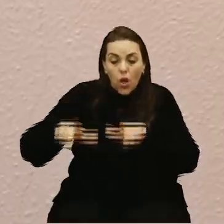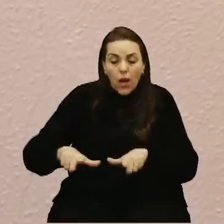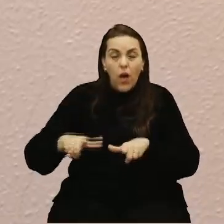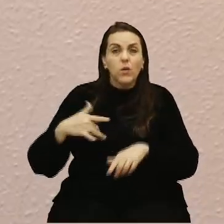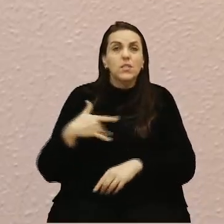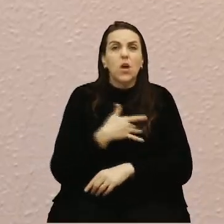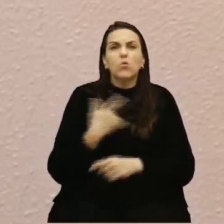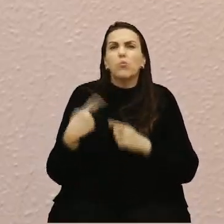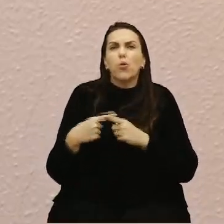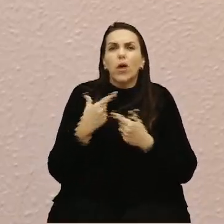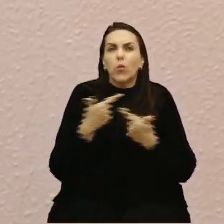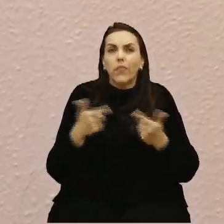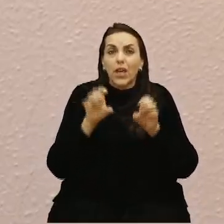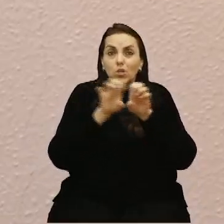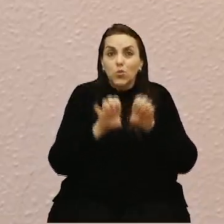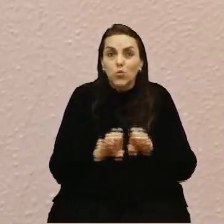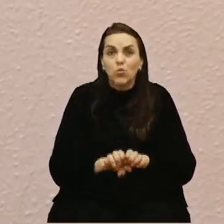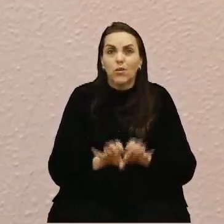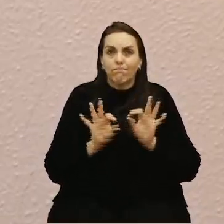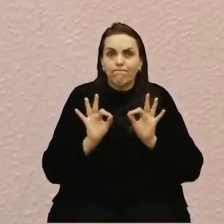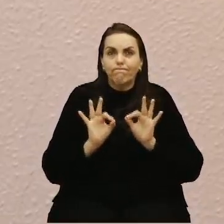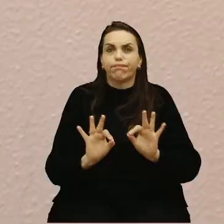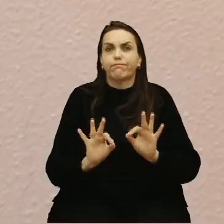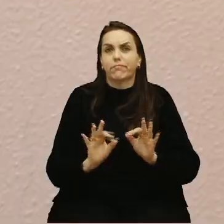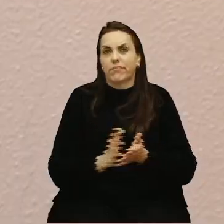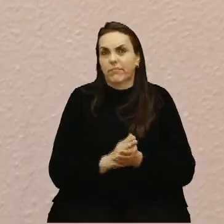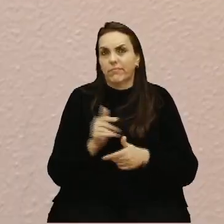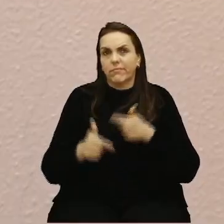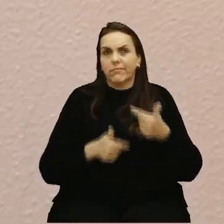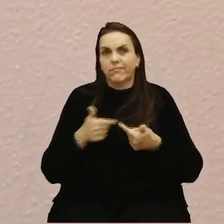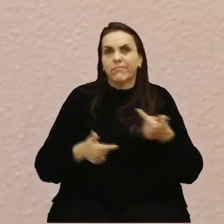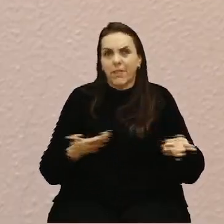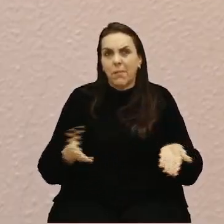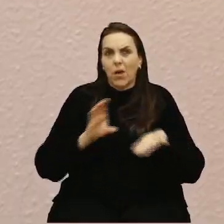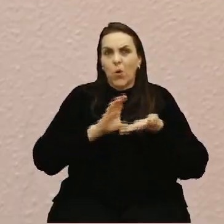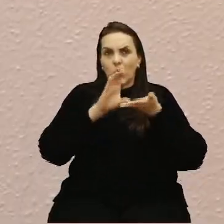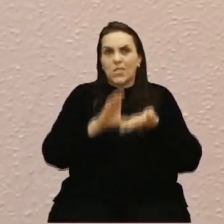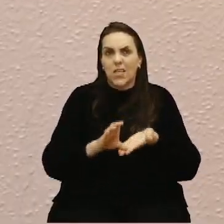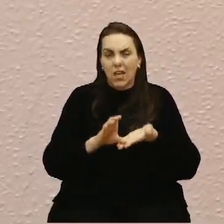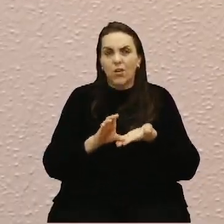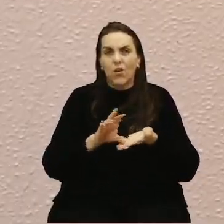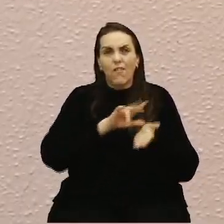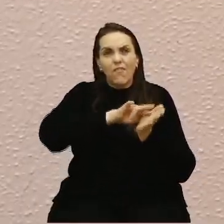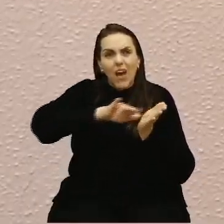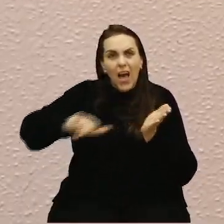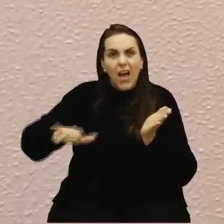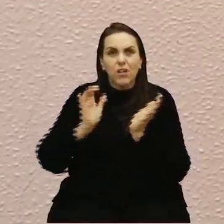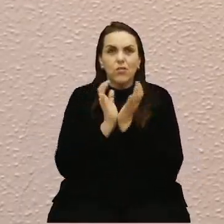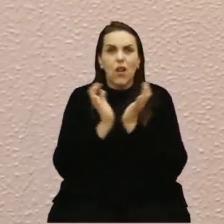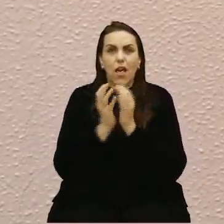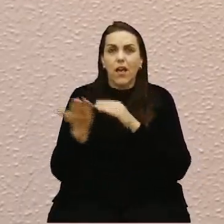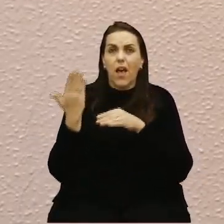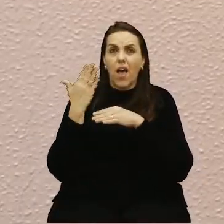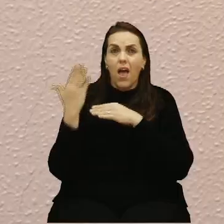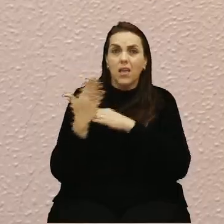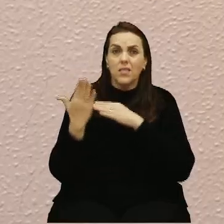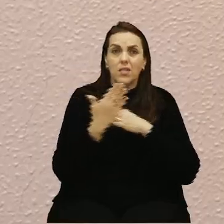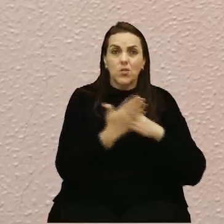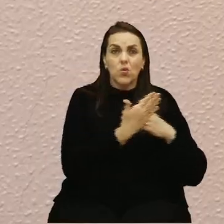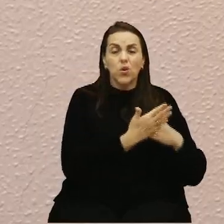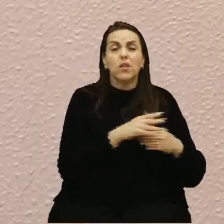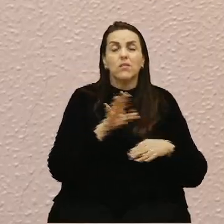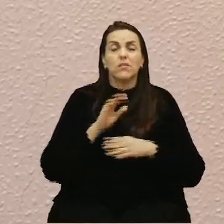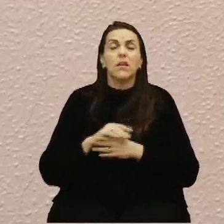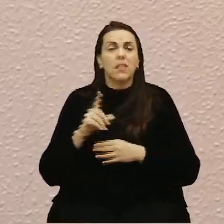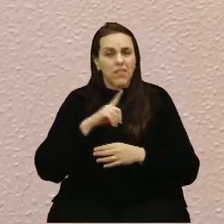uma estruturação mais efetiva do nosso conselho, Mara? E tem aqui vários colegas, assessores, várias pessoas que vocês conhecem, tenho